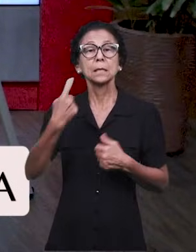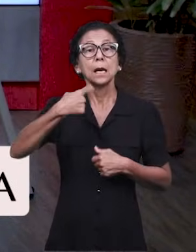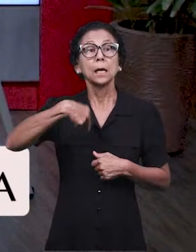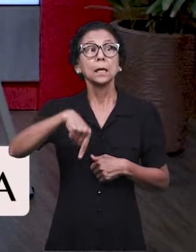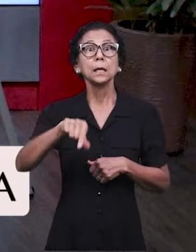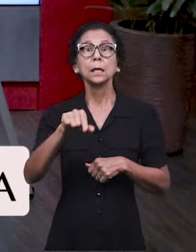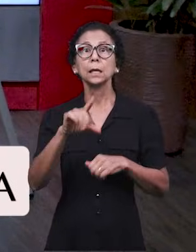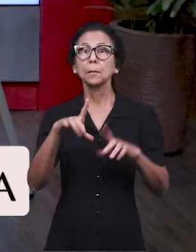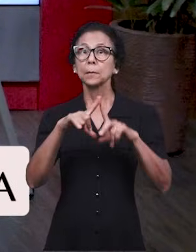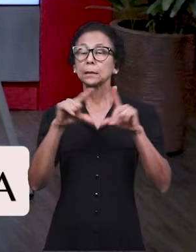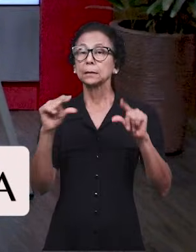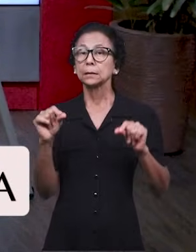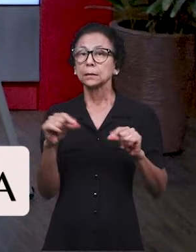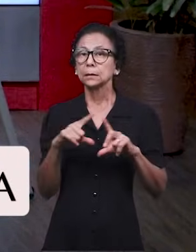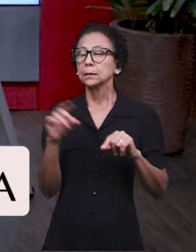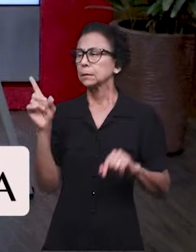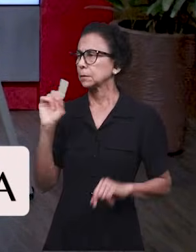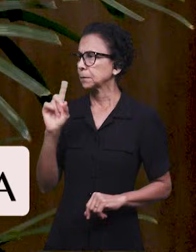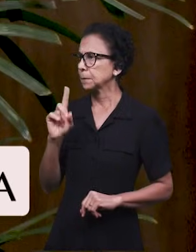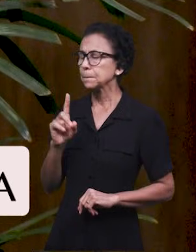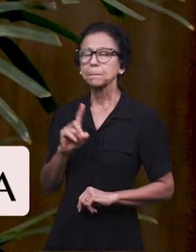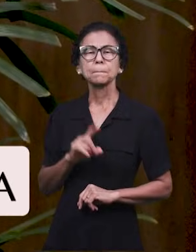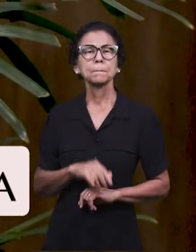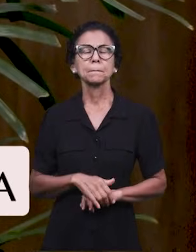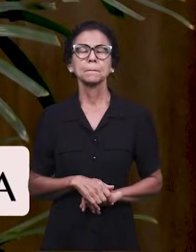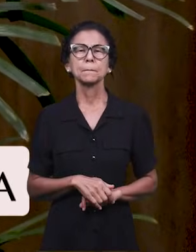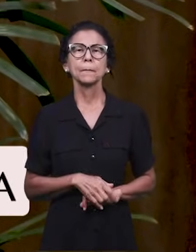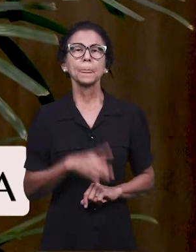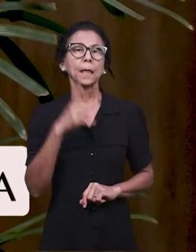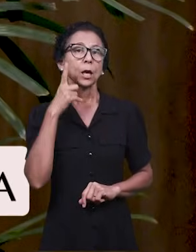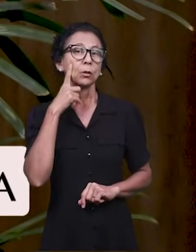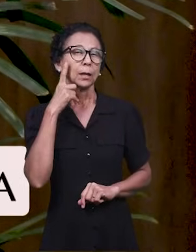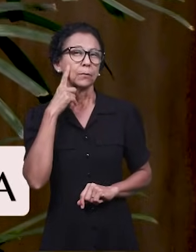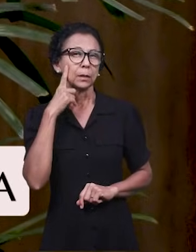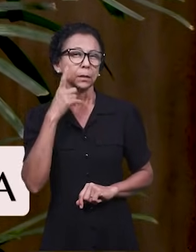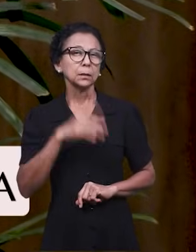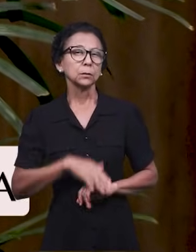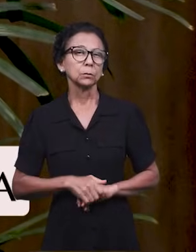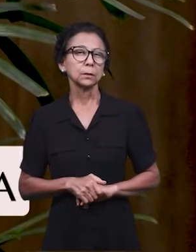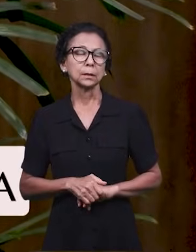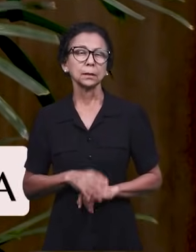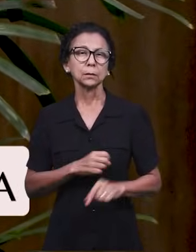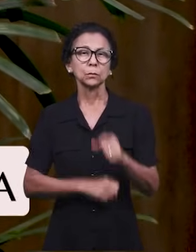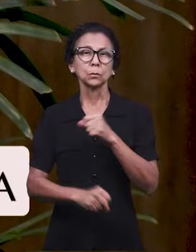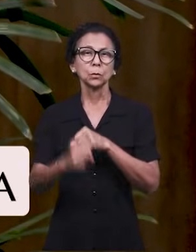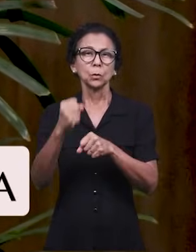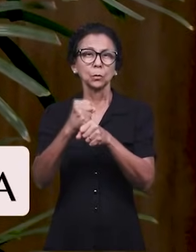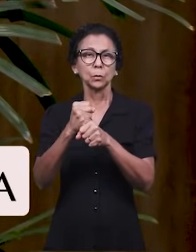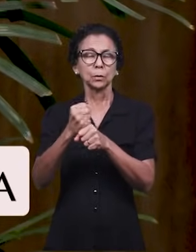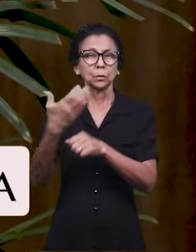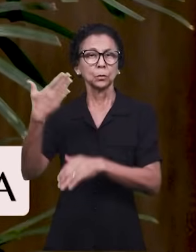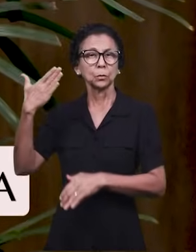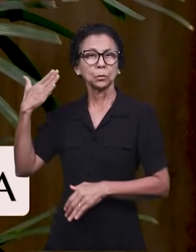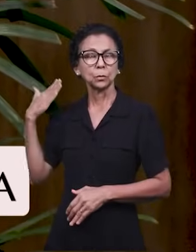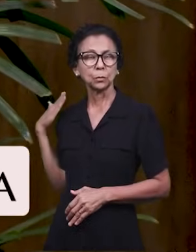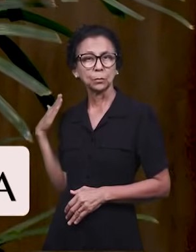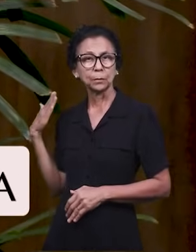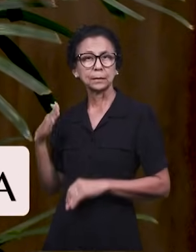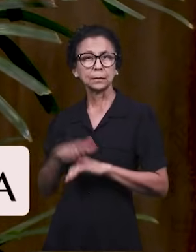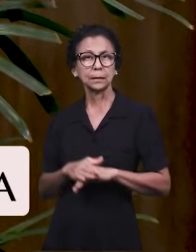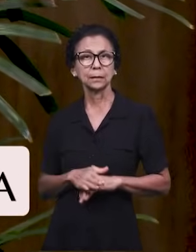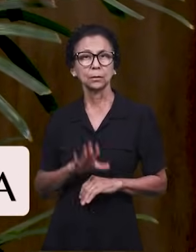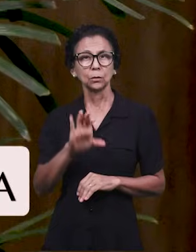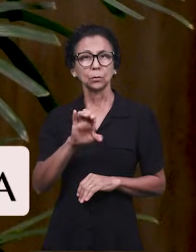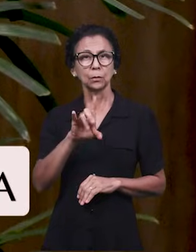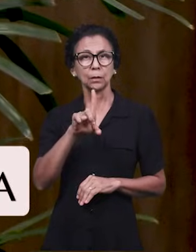nessa prova, e aí essa prova eu estava olhando o edital do ano passado, e realmente são exatamente essas disciplinas que o senhor falou, que